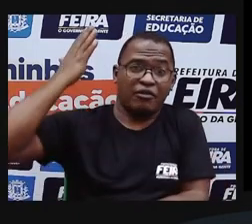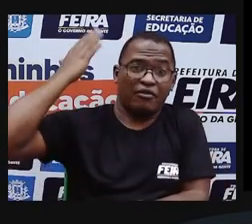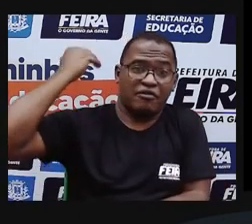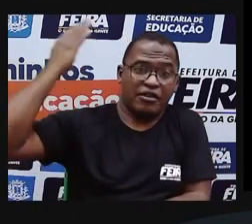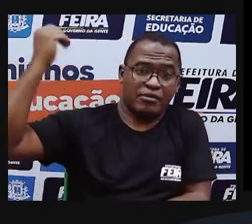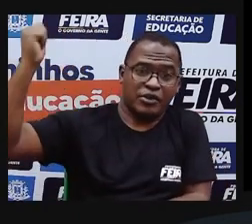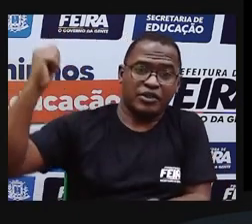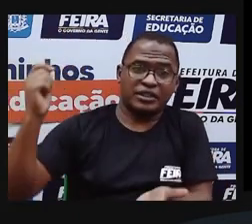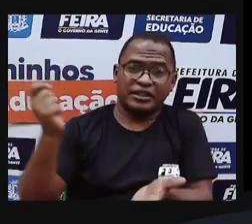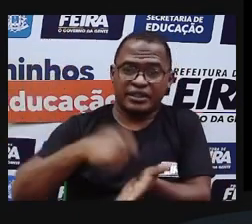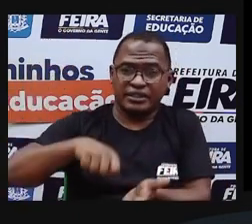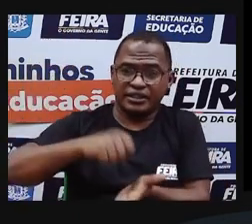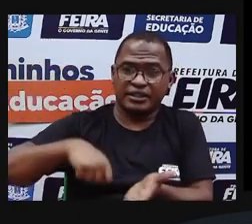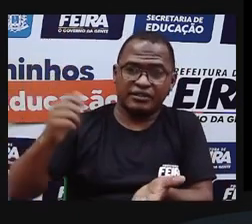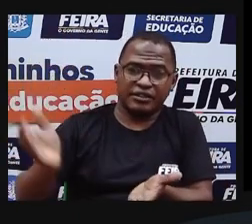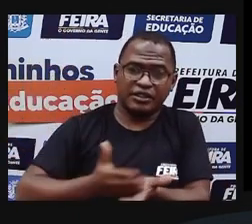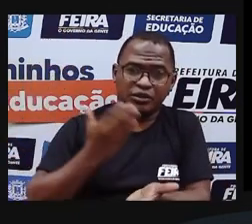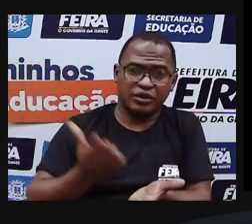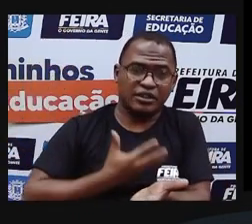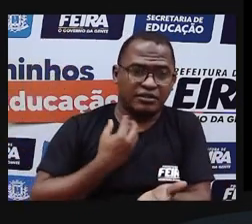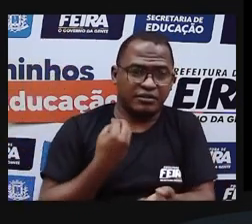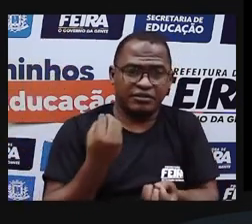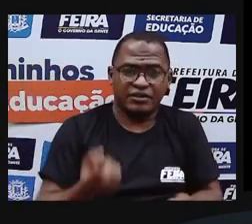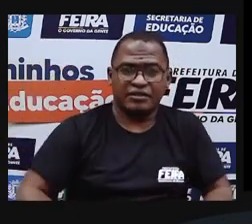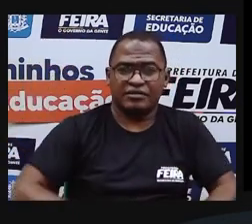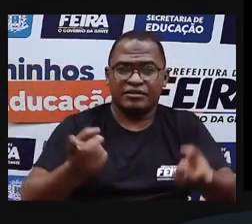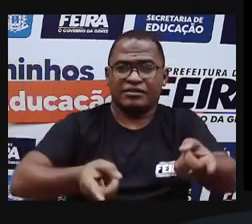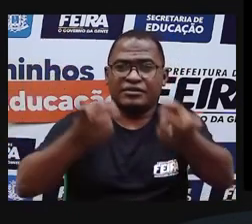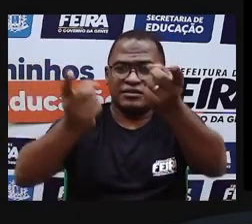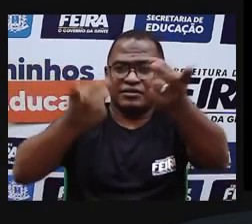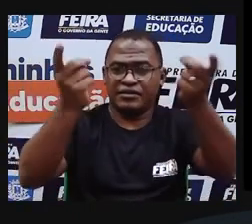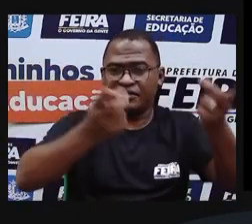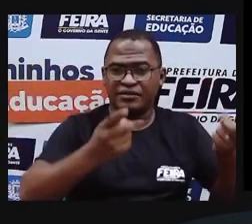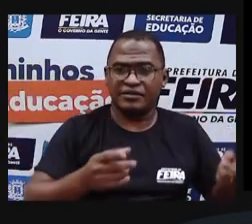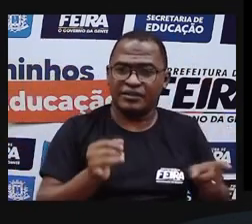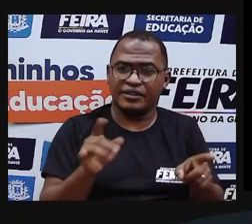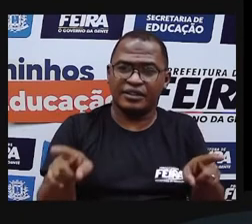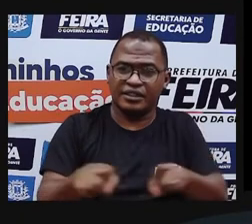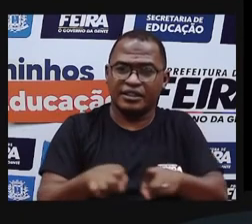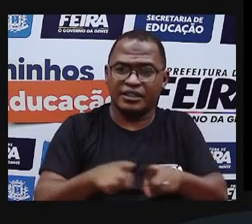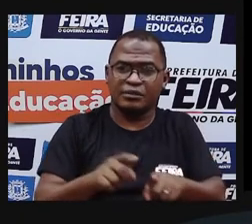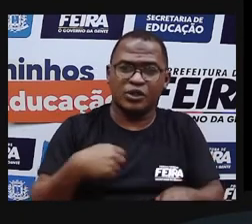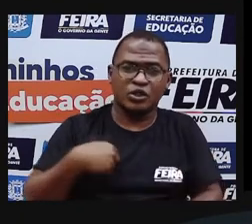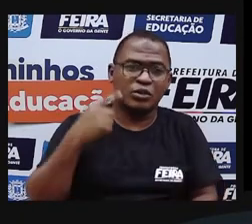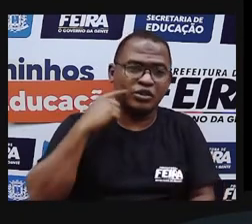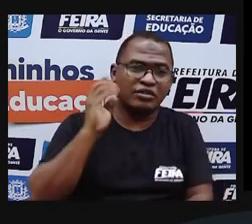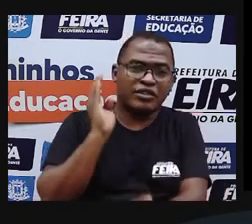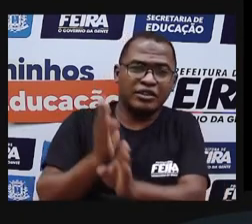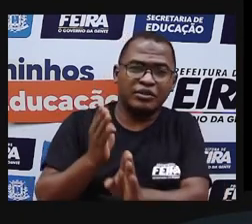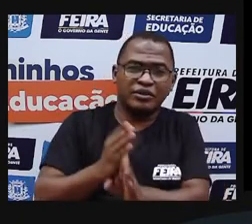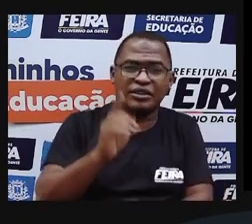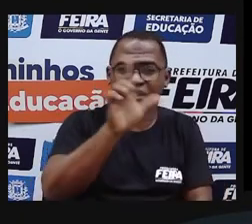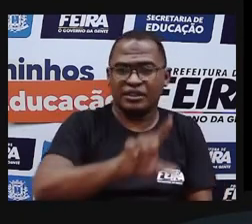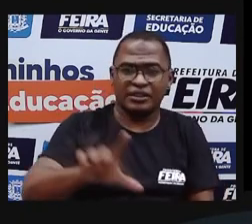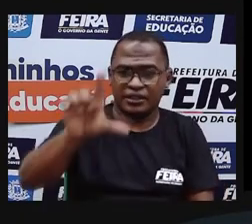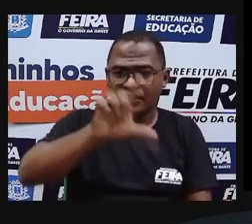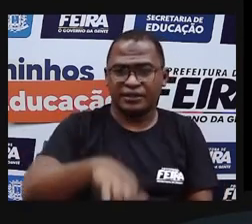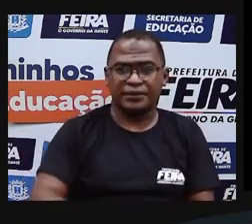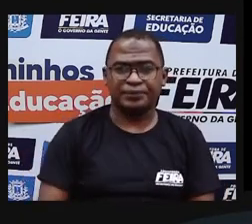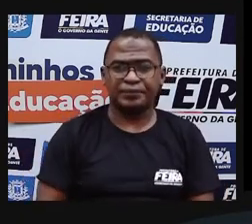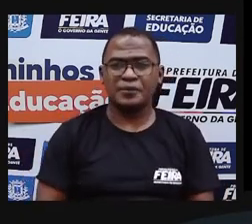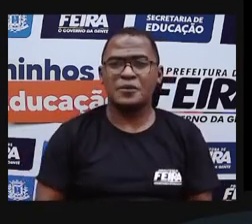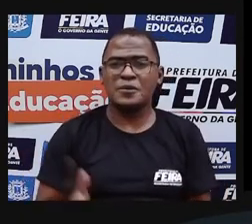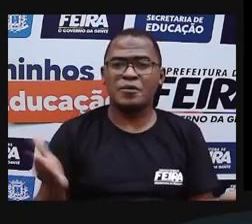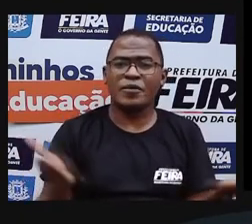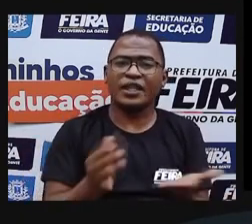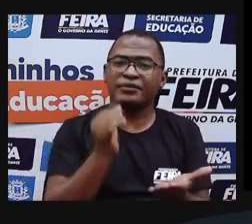Depois dela ter tanto sucesso, fazer tanto sucesso no mundo da literatura. Com o sucesso das vendas,